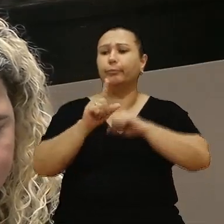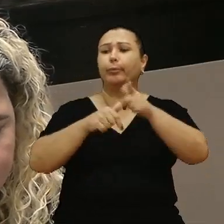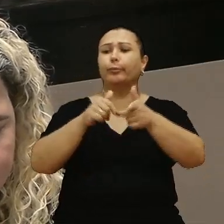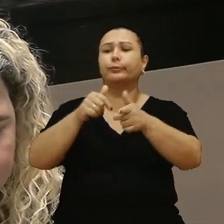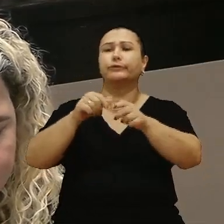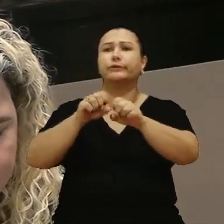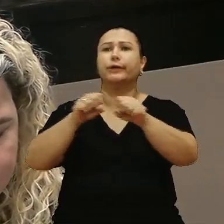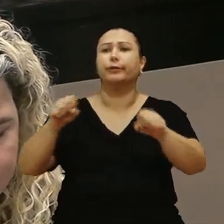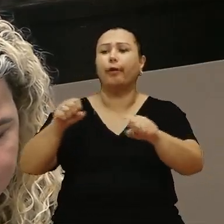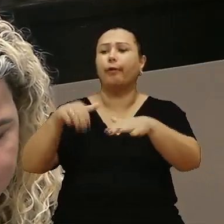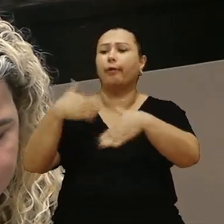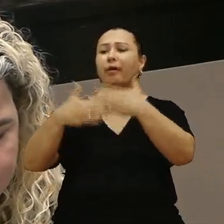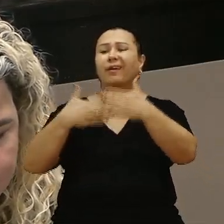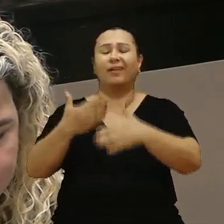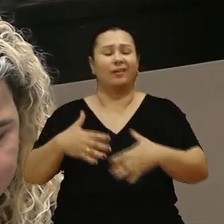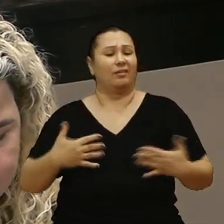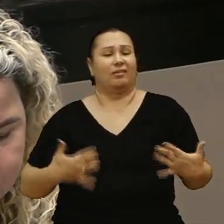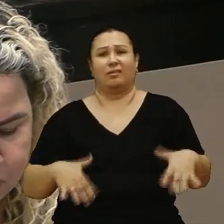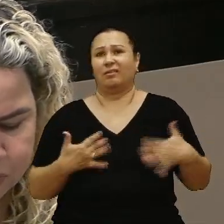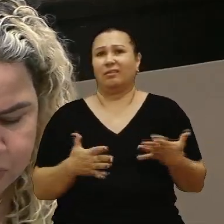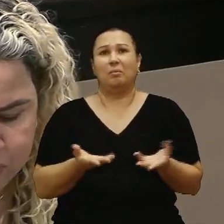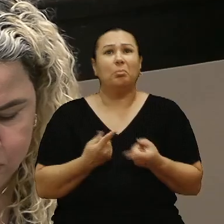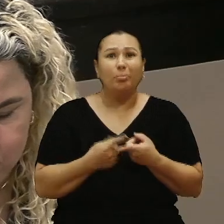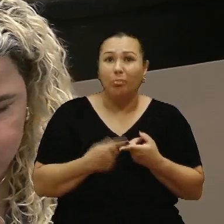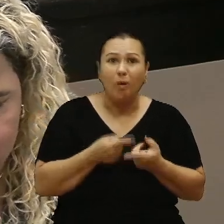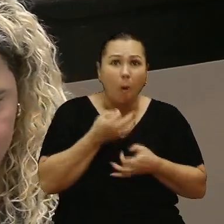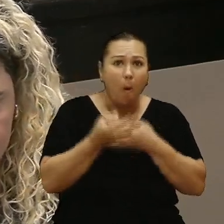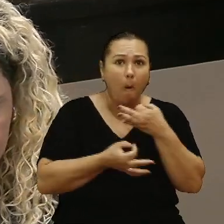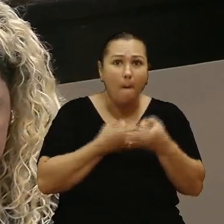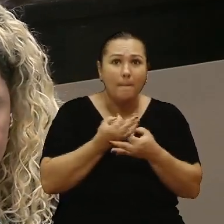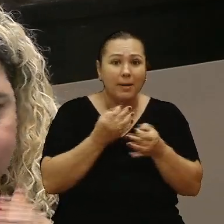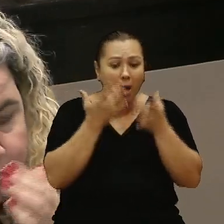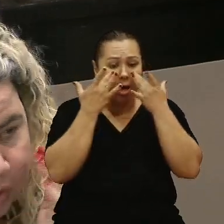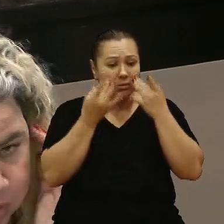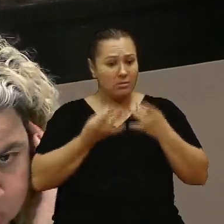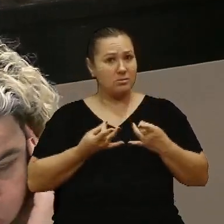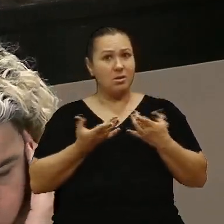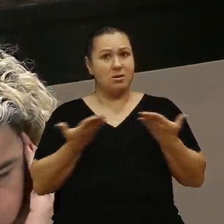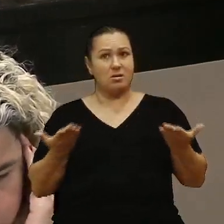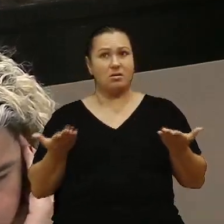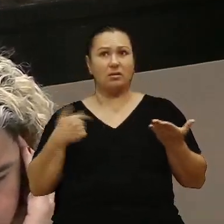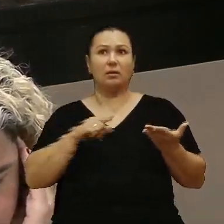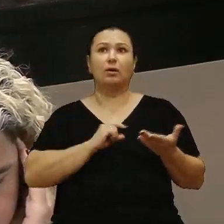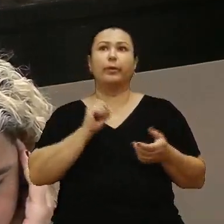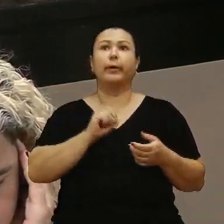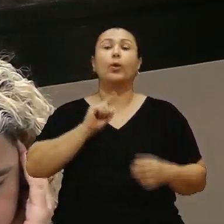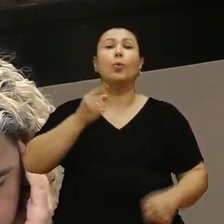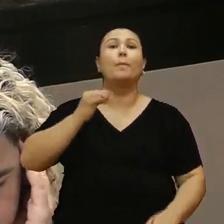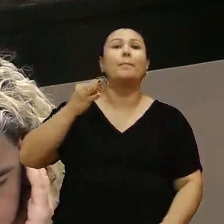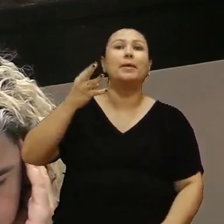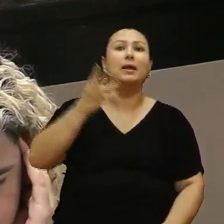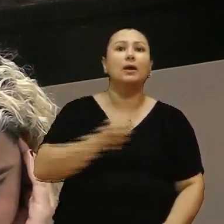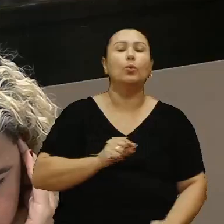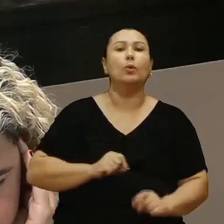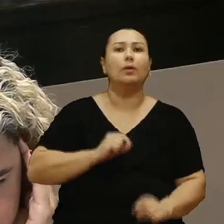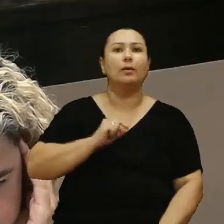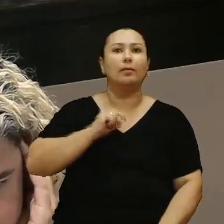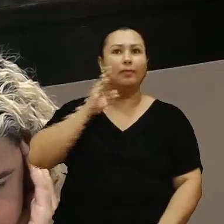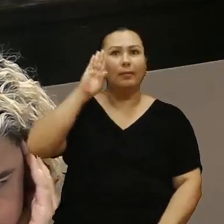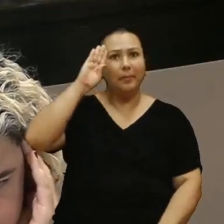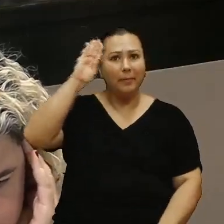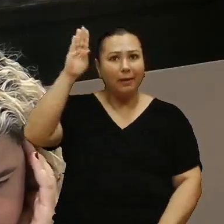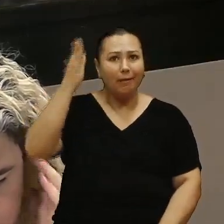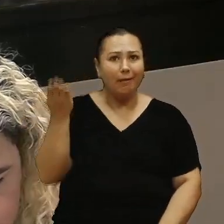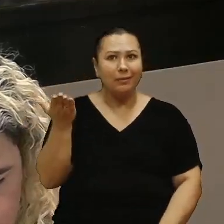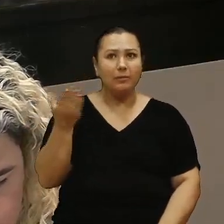vai. Então tem um desgaste muito grande por não ouvir um dos poucos pontos que eu falei. Vão dar 1 milhão e pouco para a Brigada Militar.